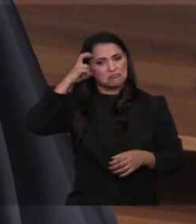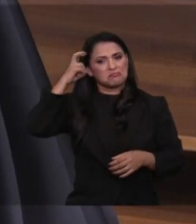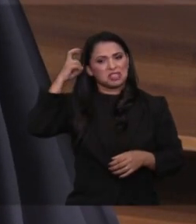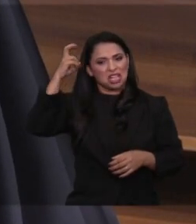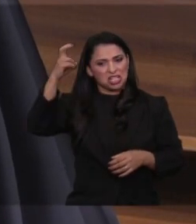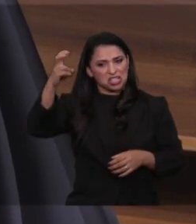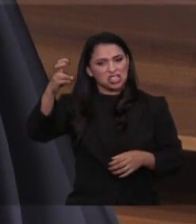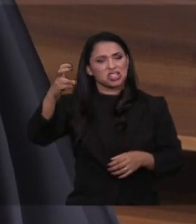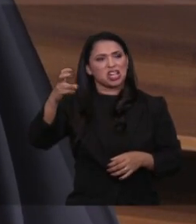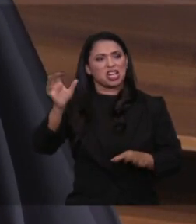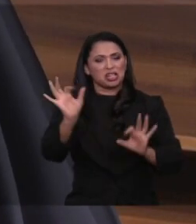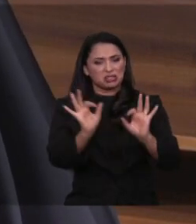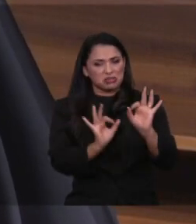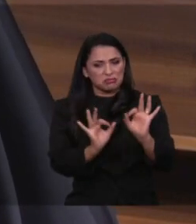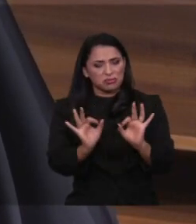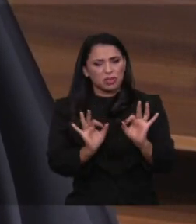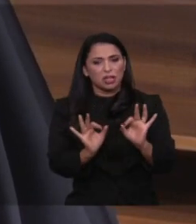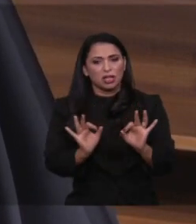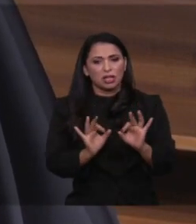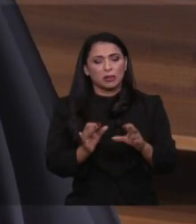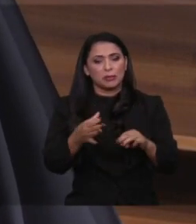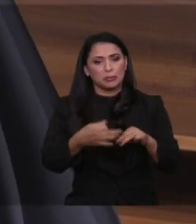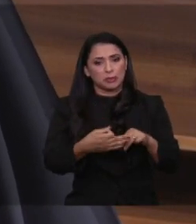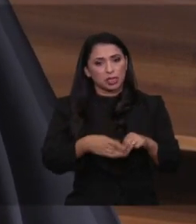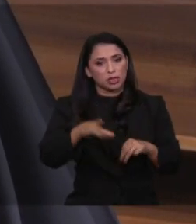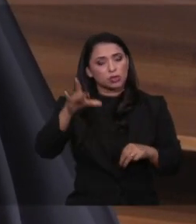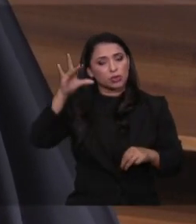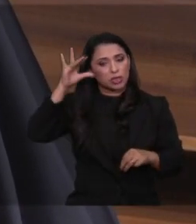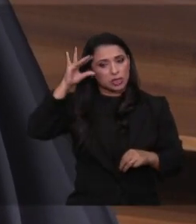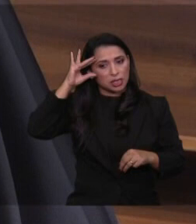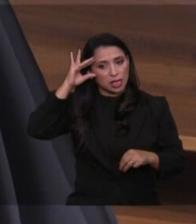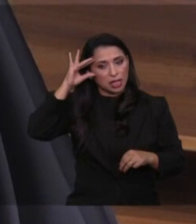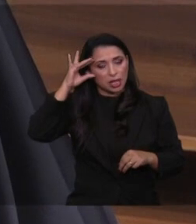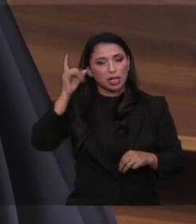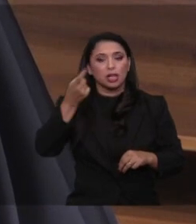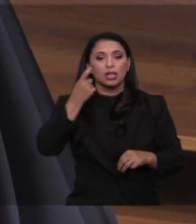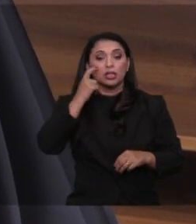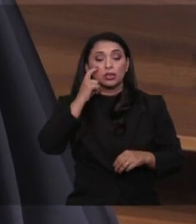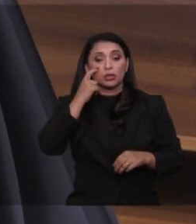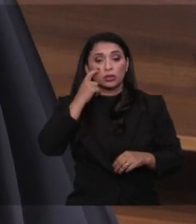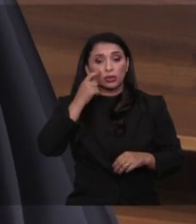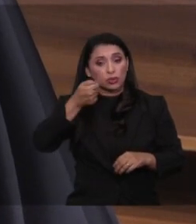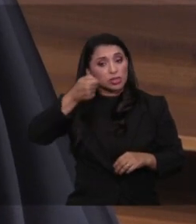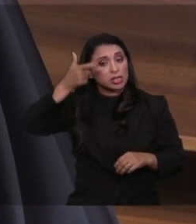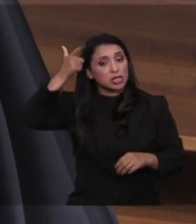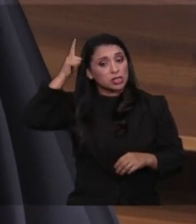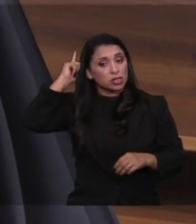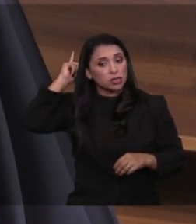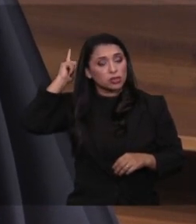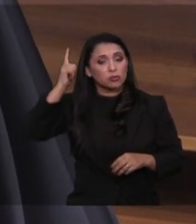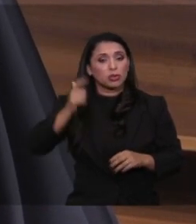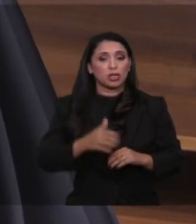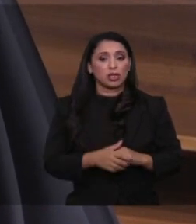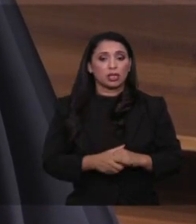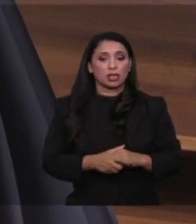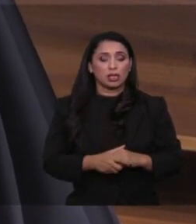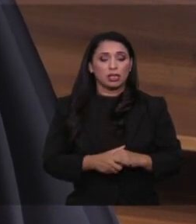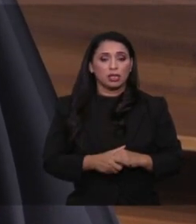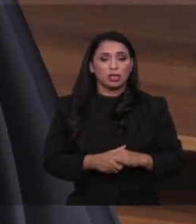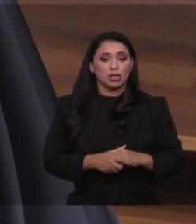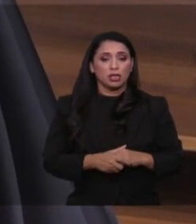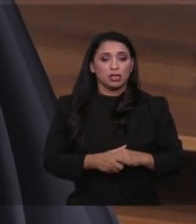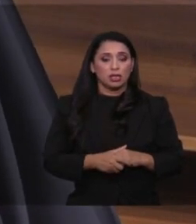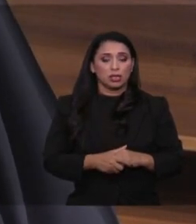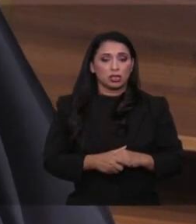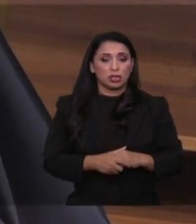bem elaborados mesmo, do ministro André Mendonça, do ministro Nunes Marques, do ministro Alexandre de Moraes, que